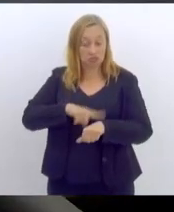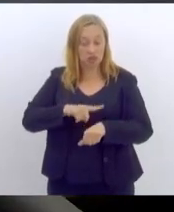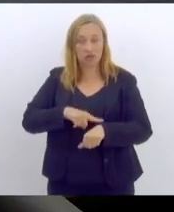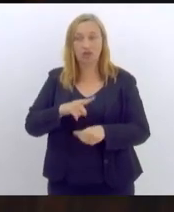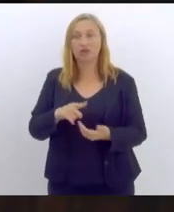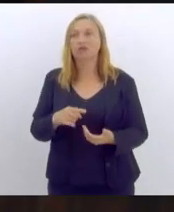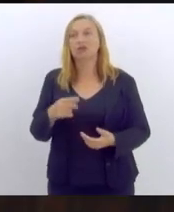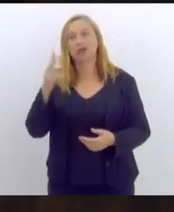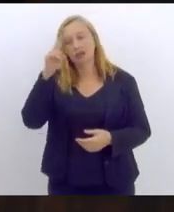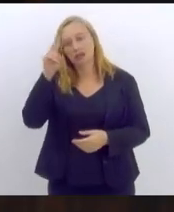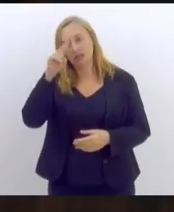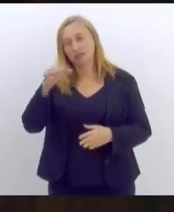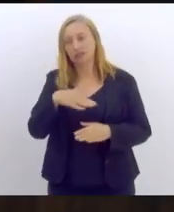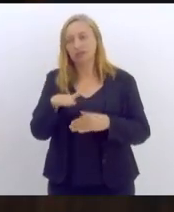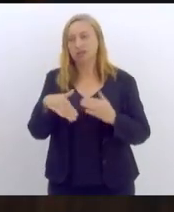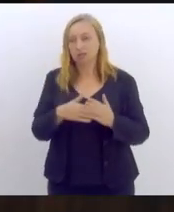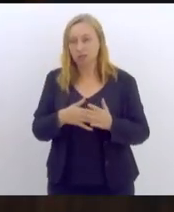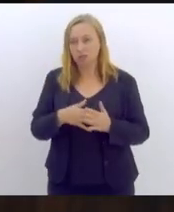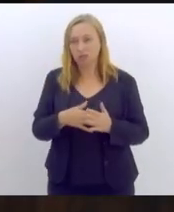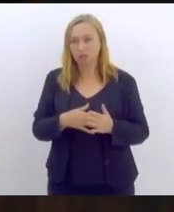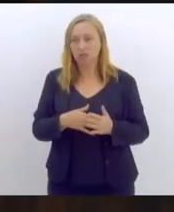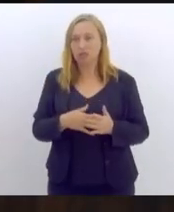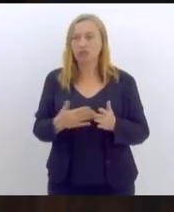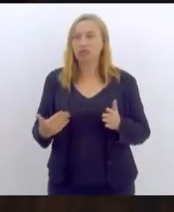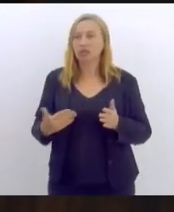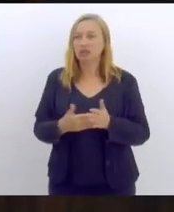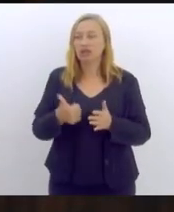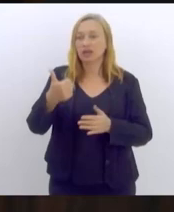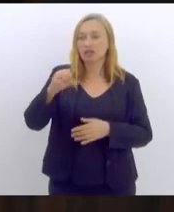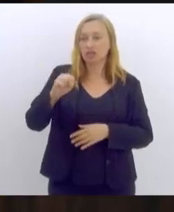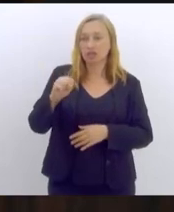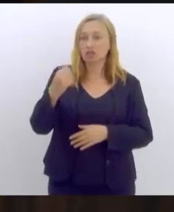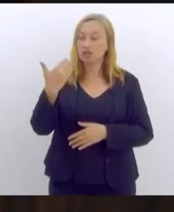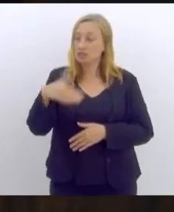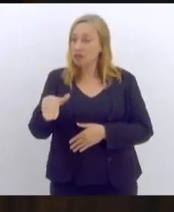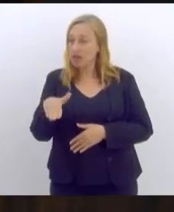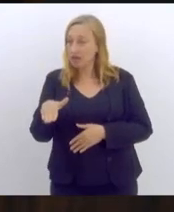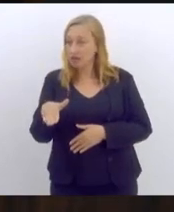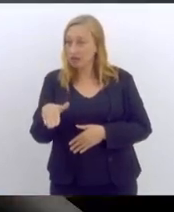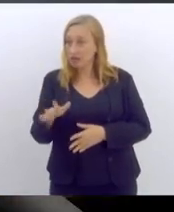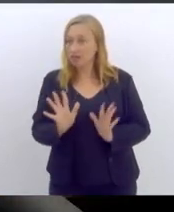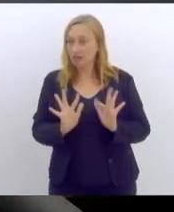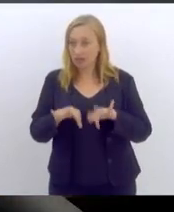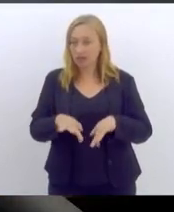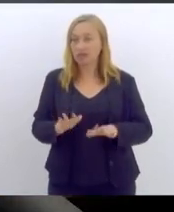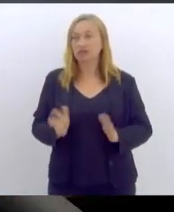Lembrando a todos que, regimentalmente, a sessão vai até às 18h30.